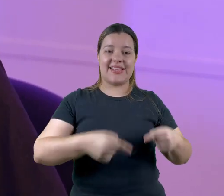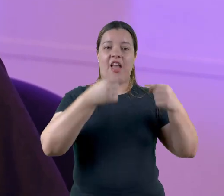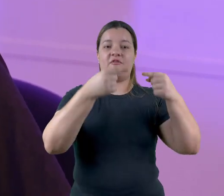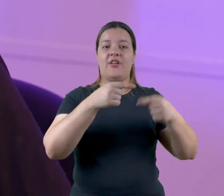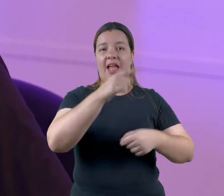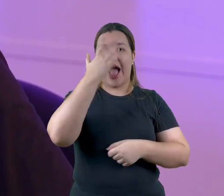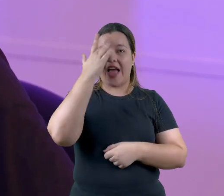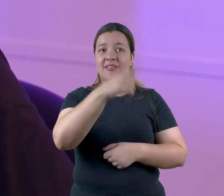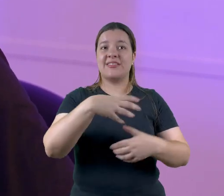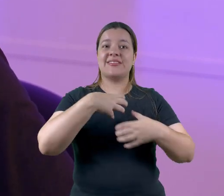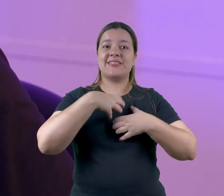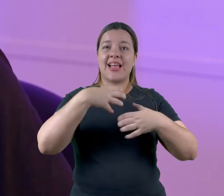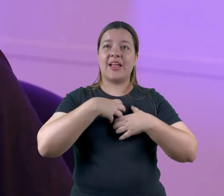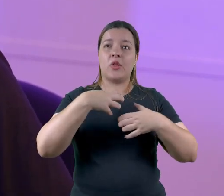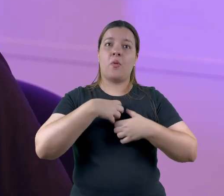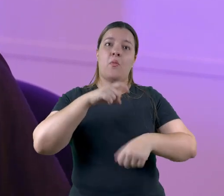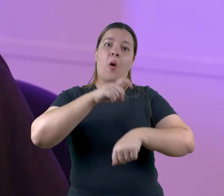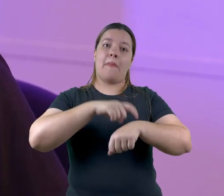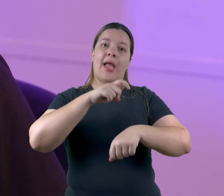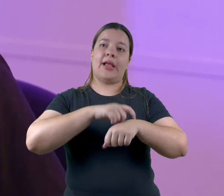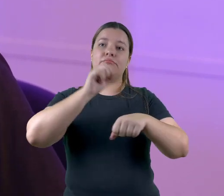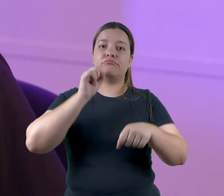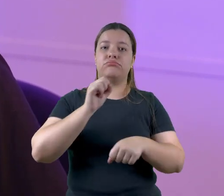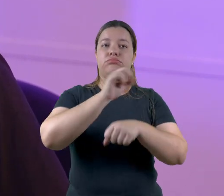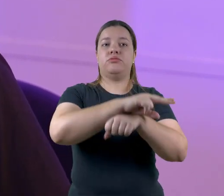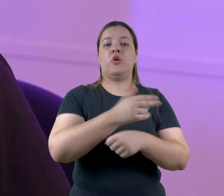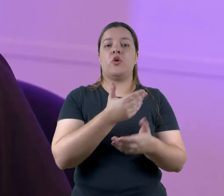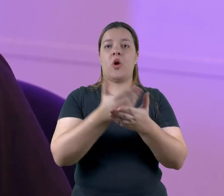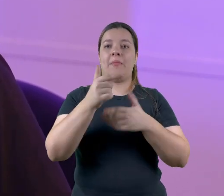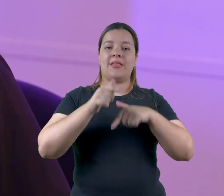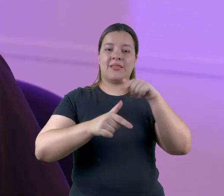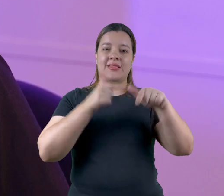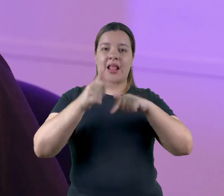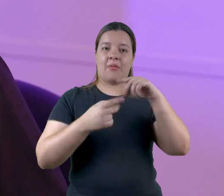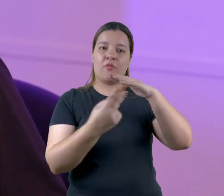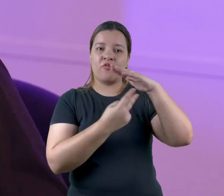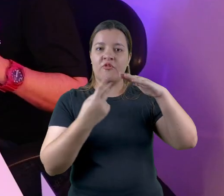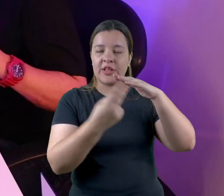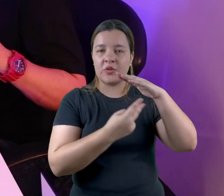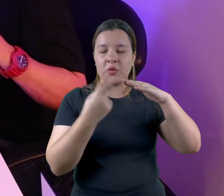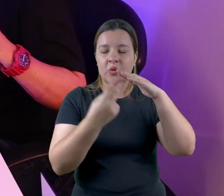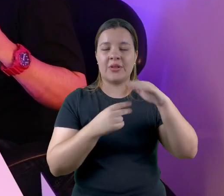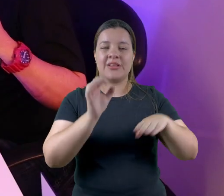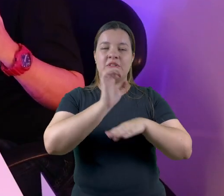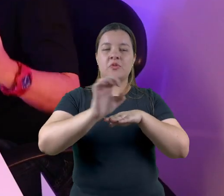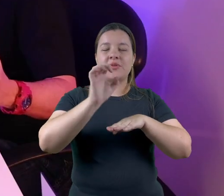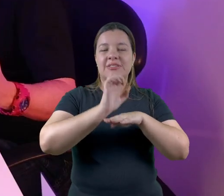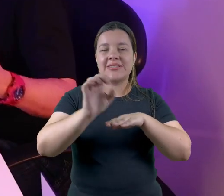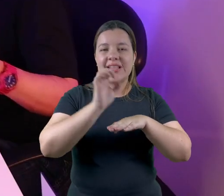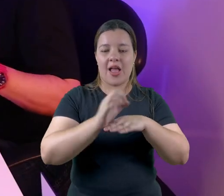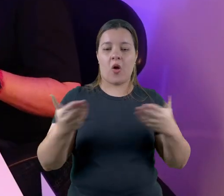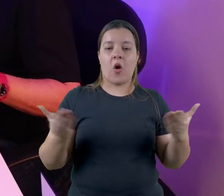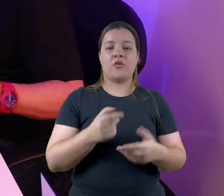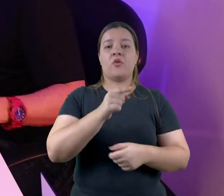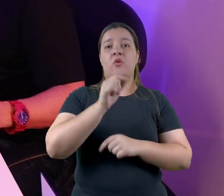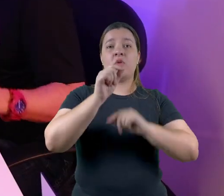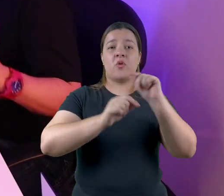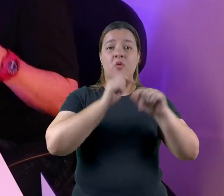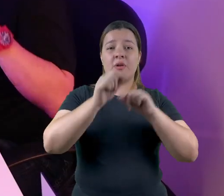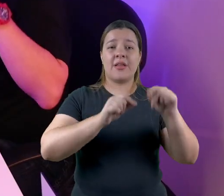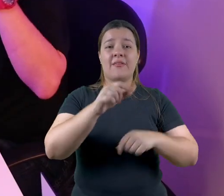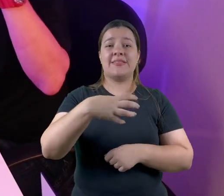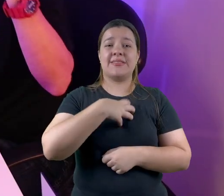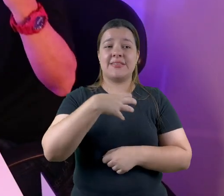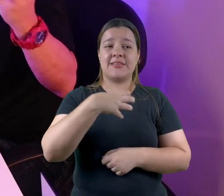desafios assim você sentiu assim desde o momento que você começou aqui no venturos né como estagiária hoje o